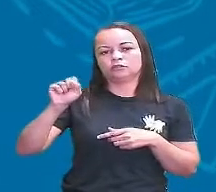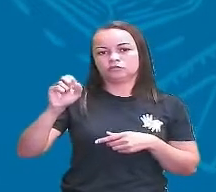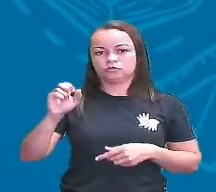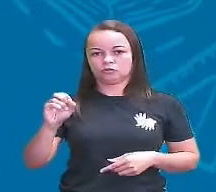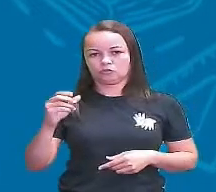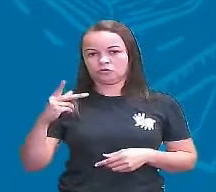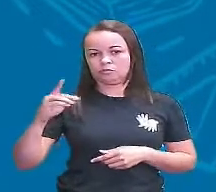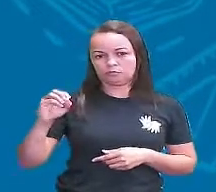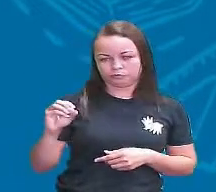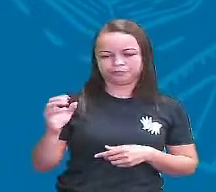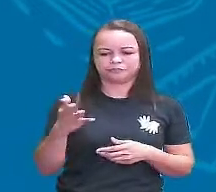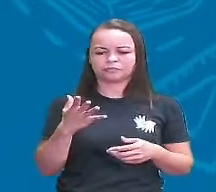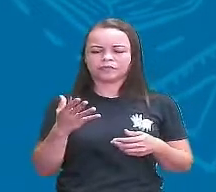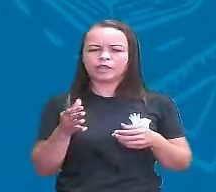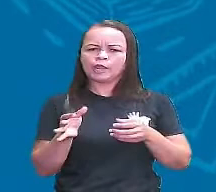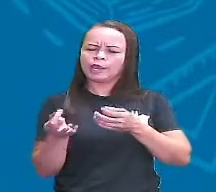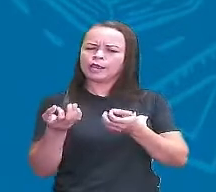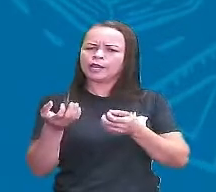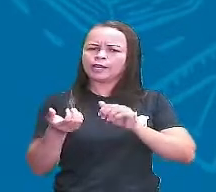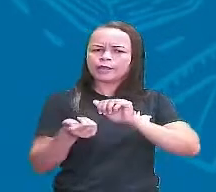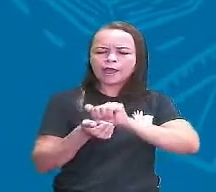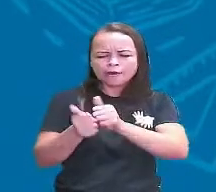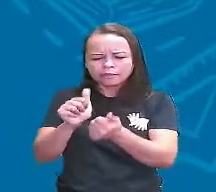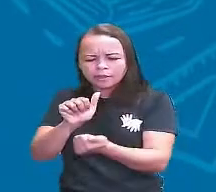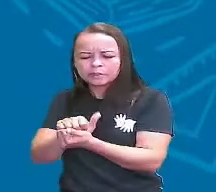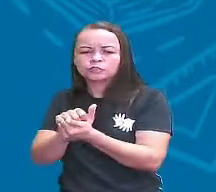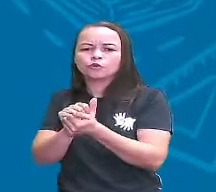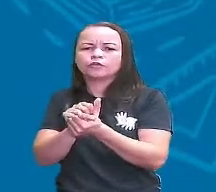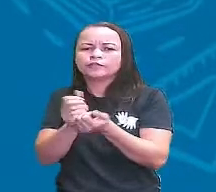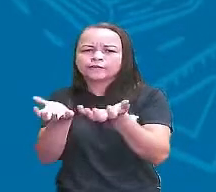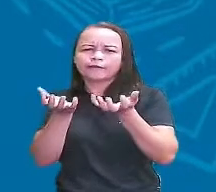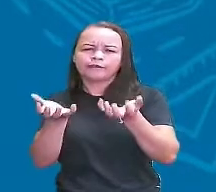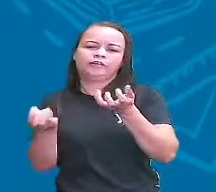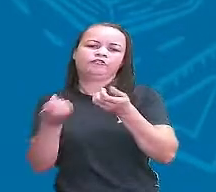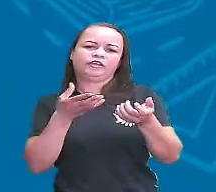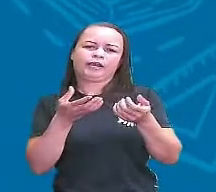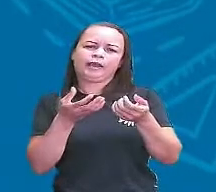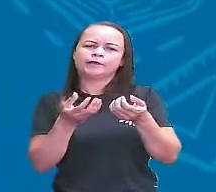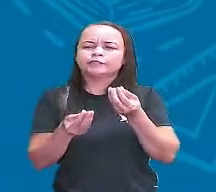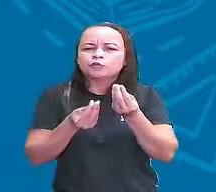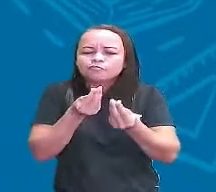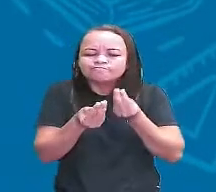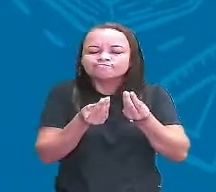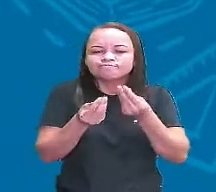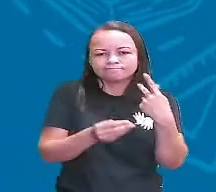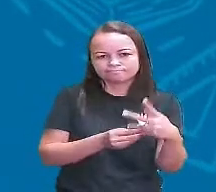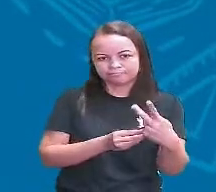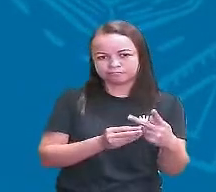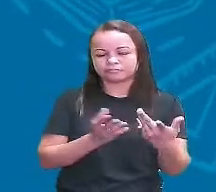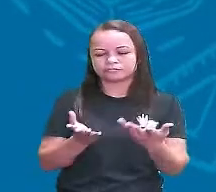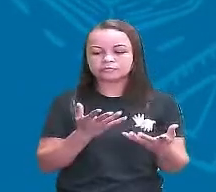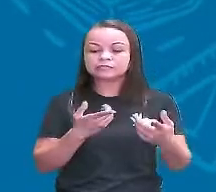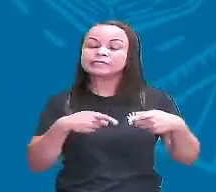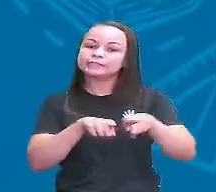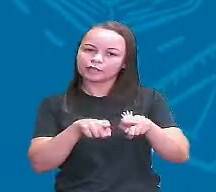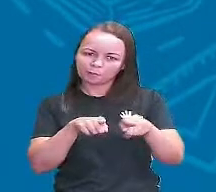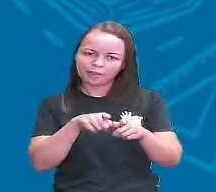ele queria que ficasse do jeito dele. Então, ele também é o pai do